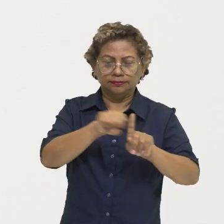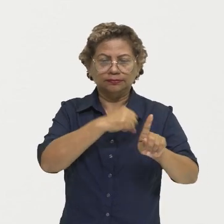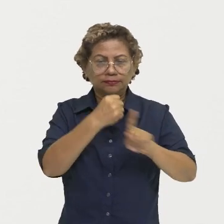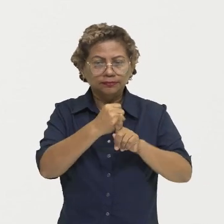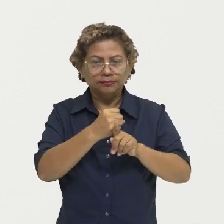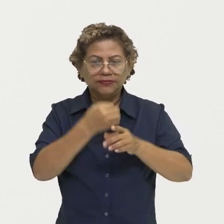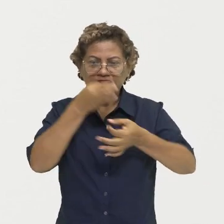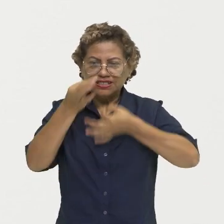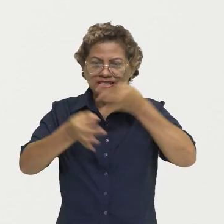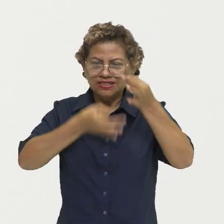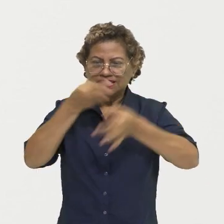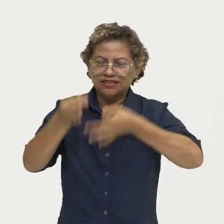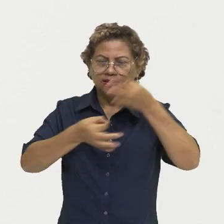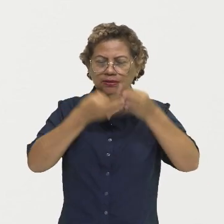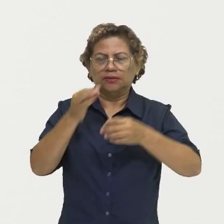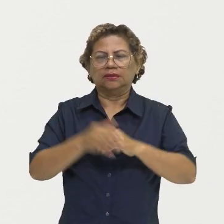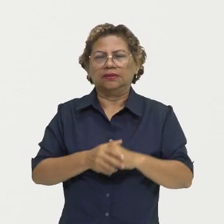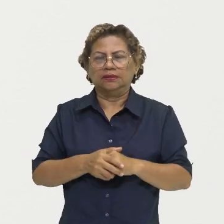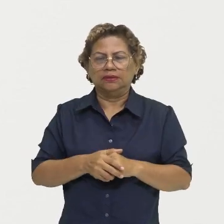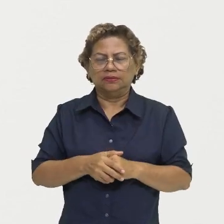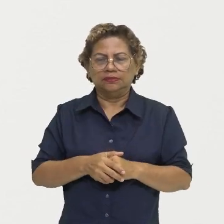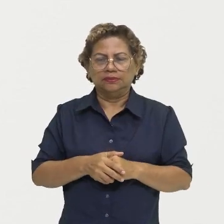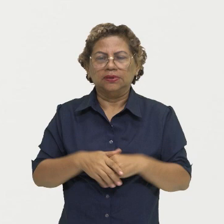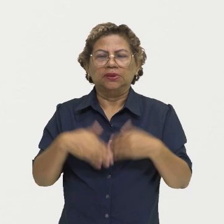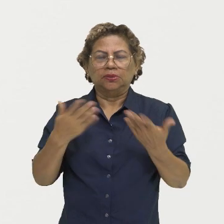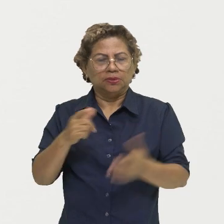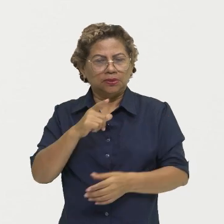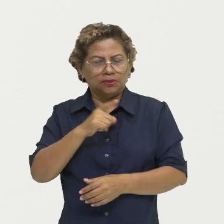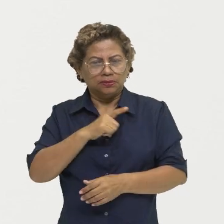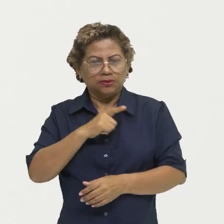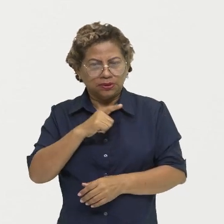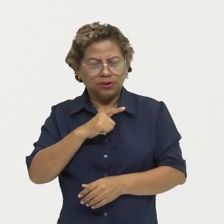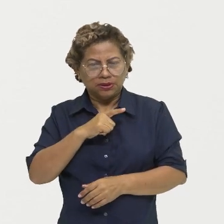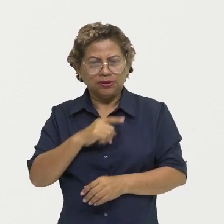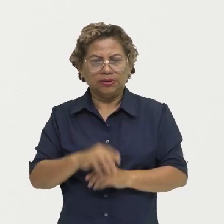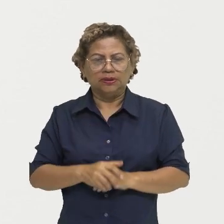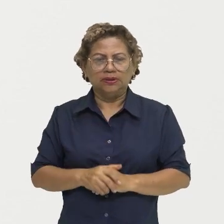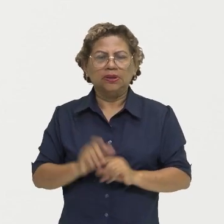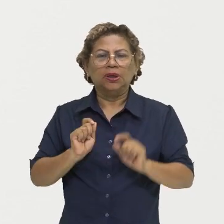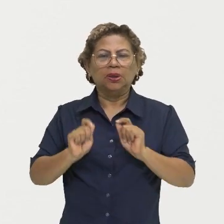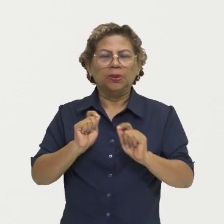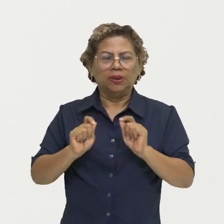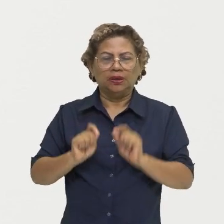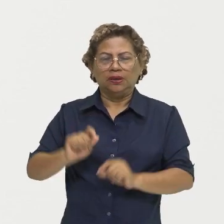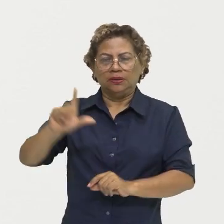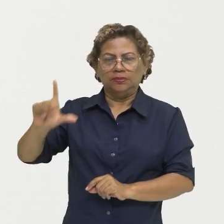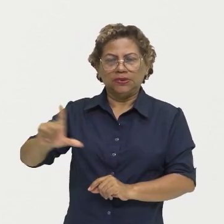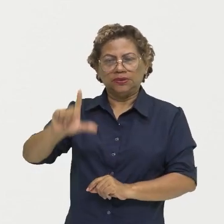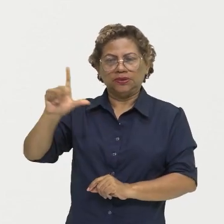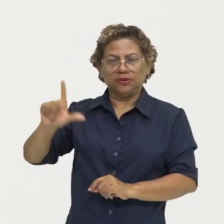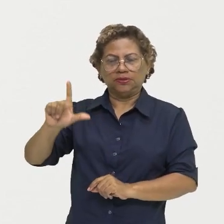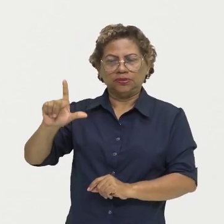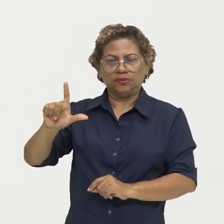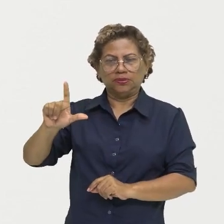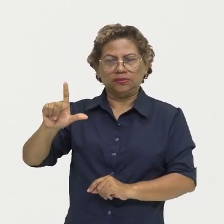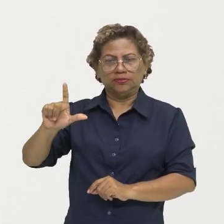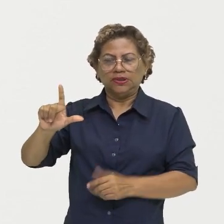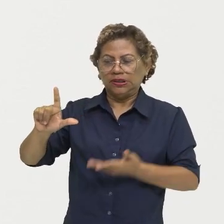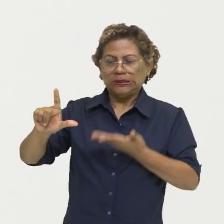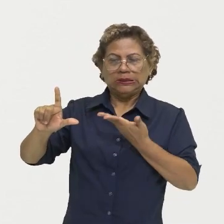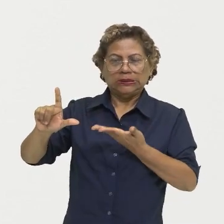Então, quando isso ocorre, nós vamos dizer que a literatura, ela é uma literatura engajada, ela é uma literatura que está